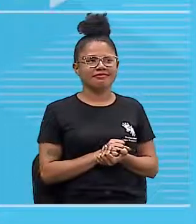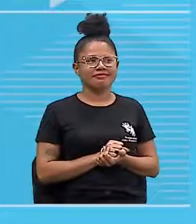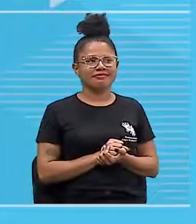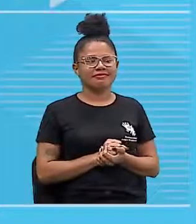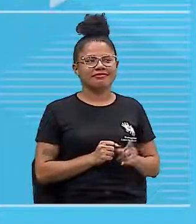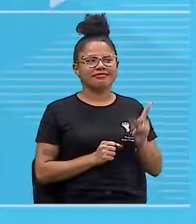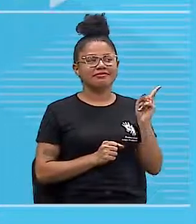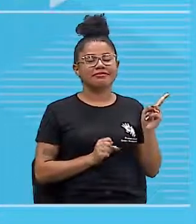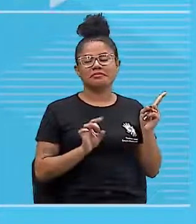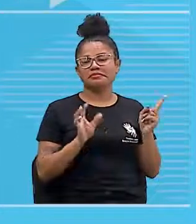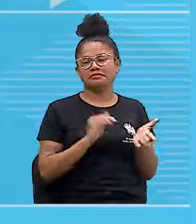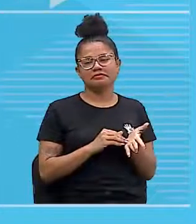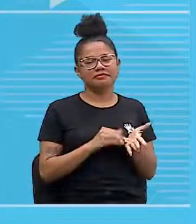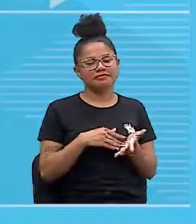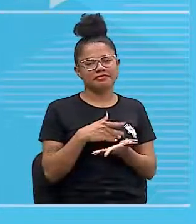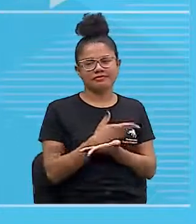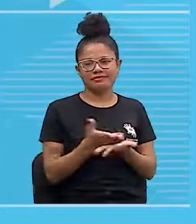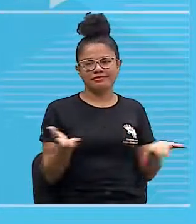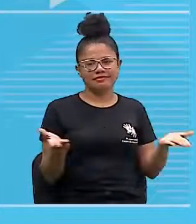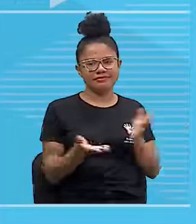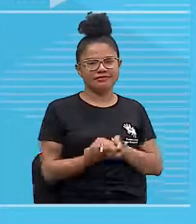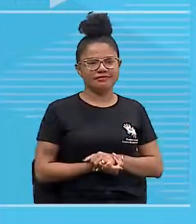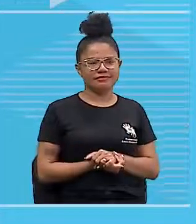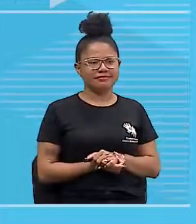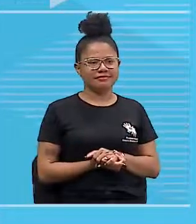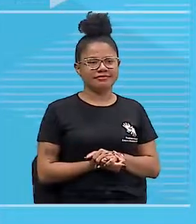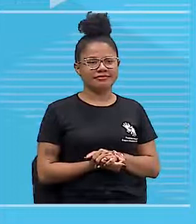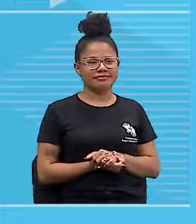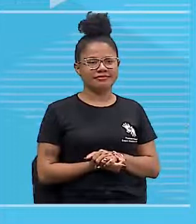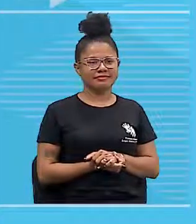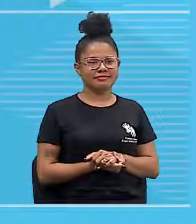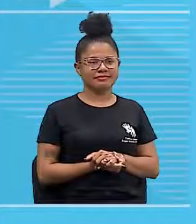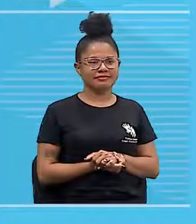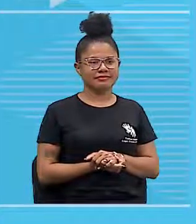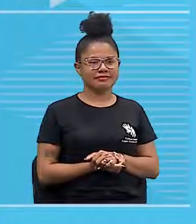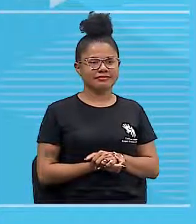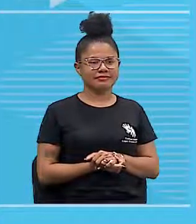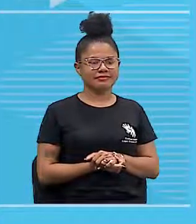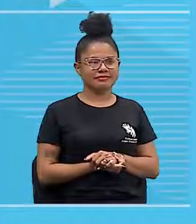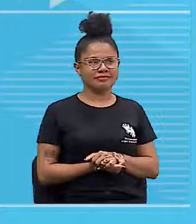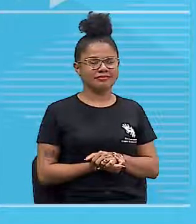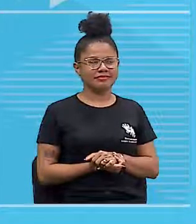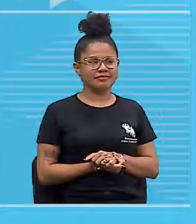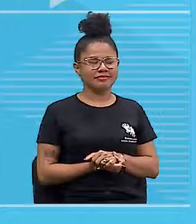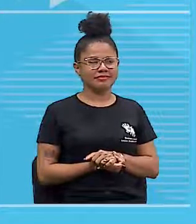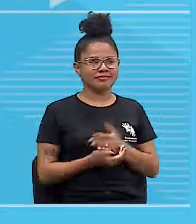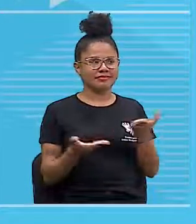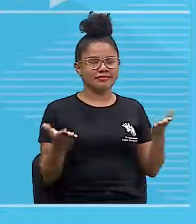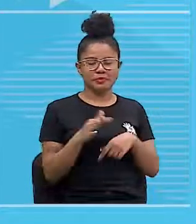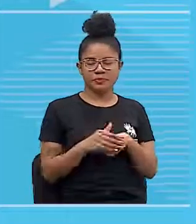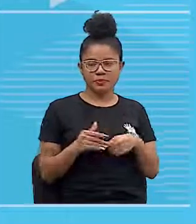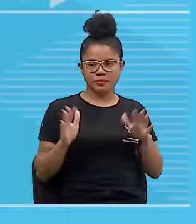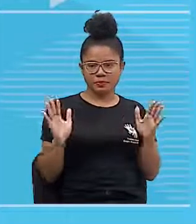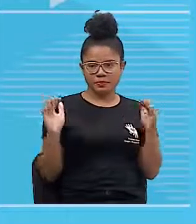falta você após o resultado do seu lindo vestibular você não me convidar para festinha